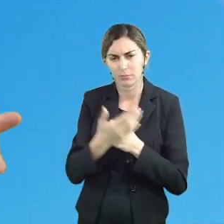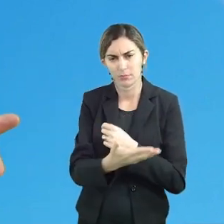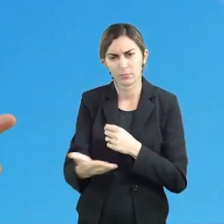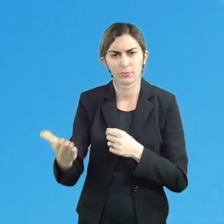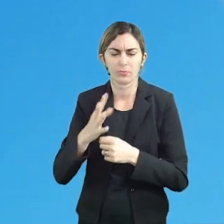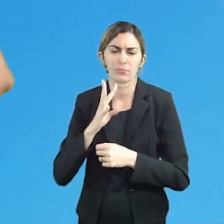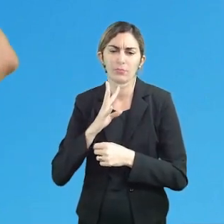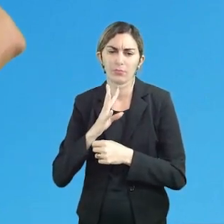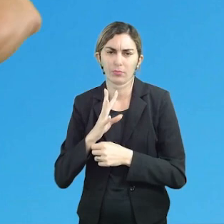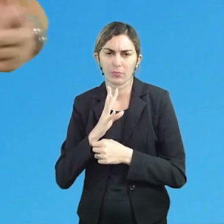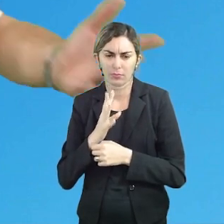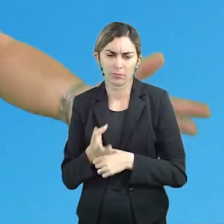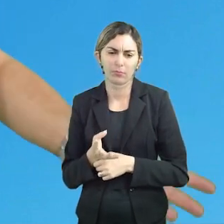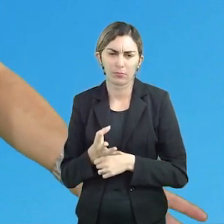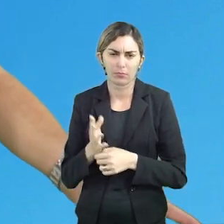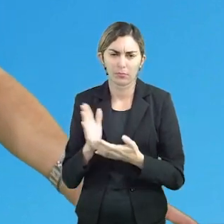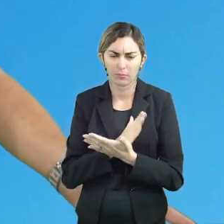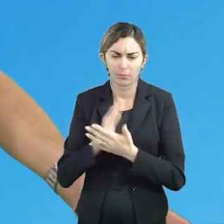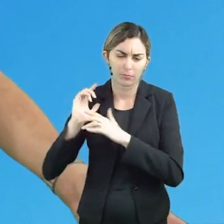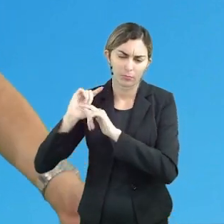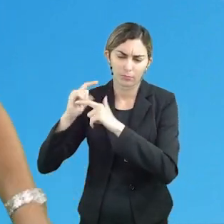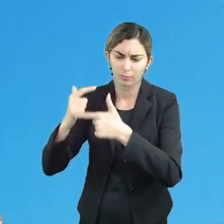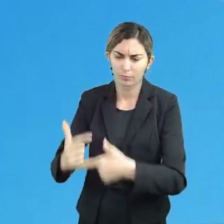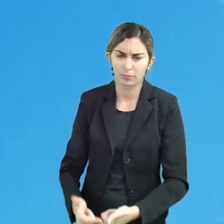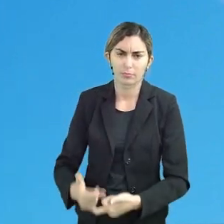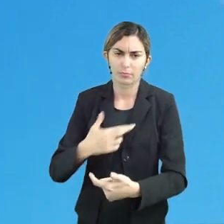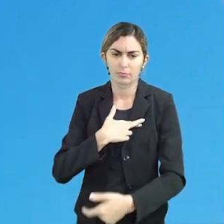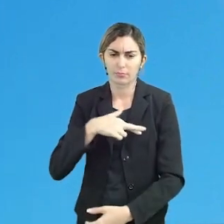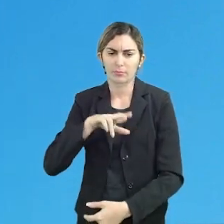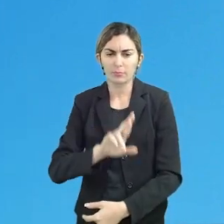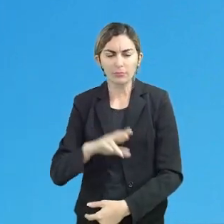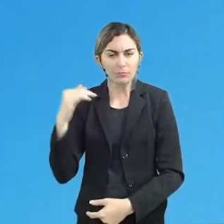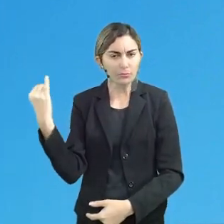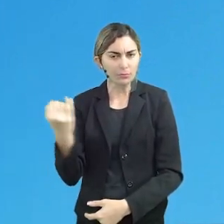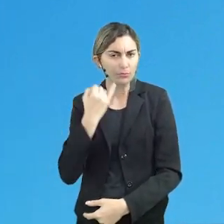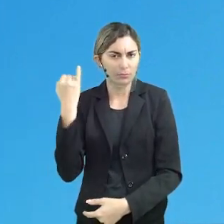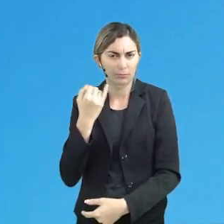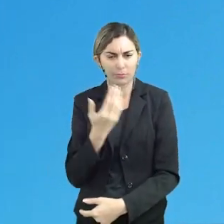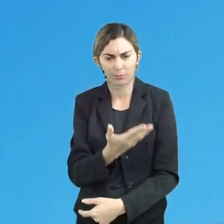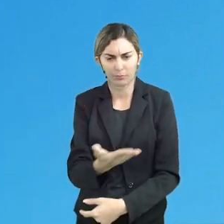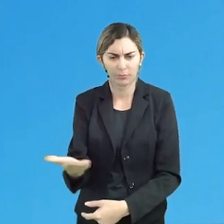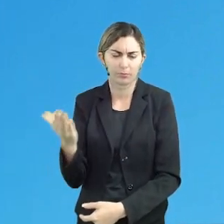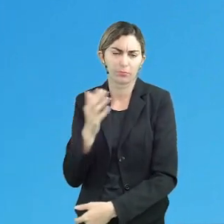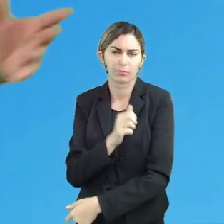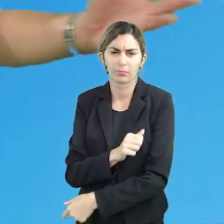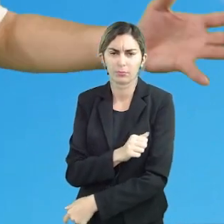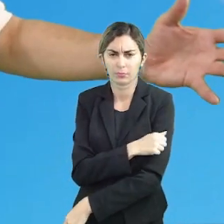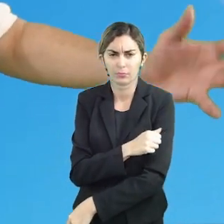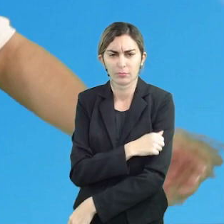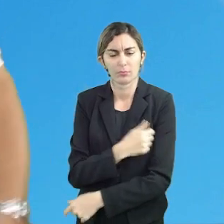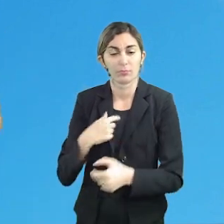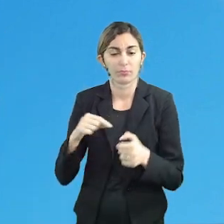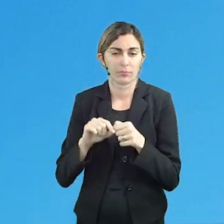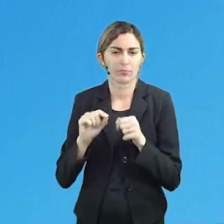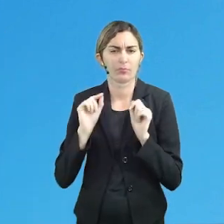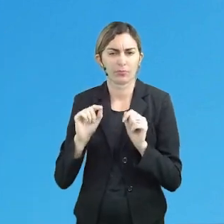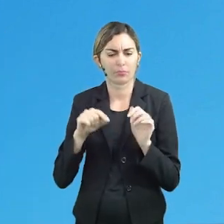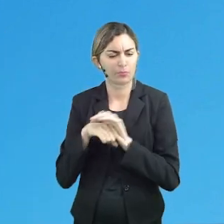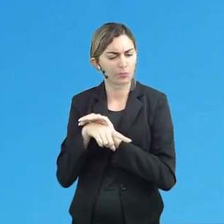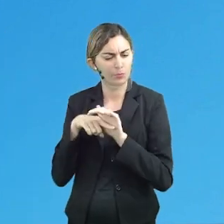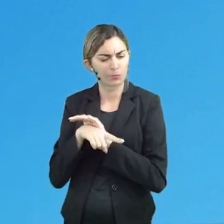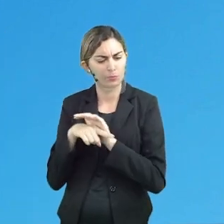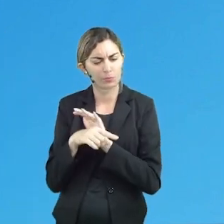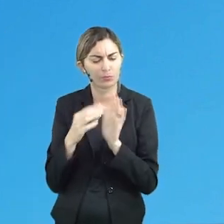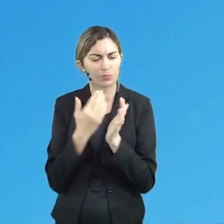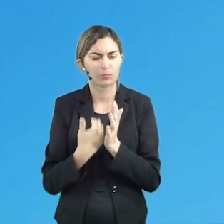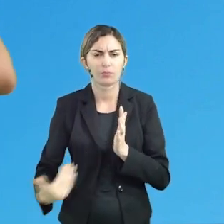vão conhecer, de algumas tradições religiosas. E é importante que você, estudante, faça o quê? Pesquise um